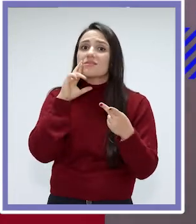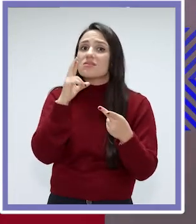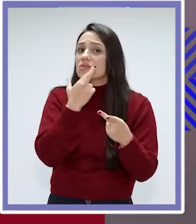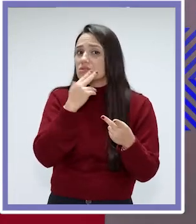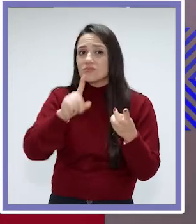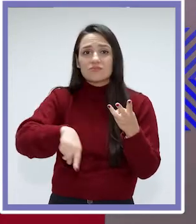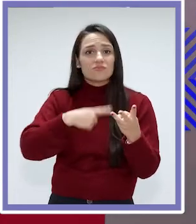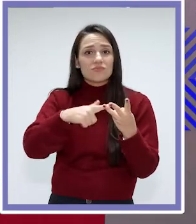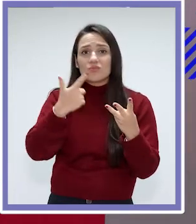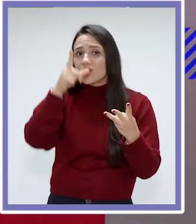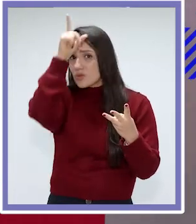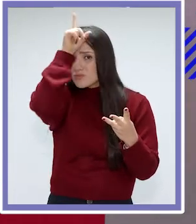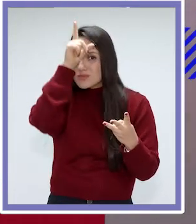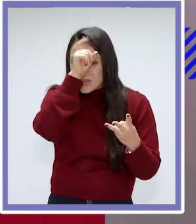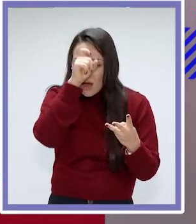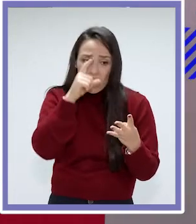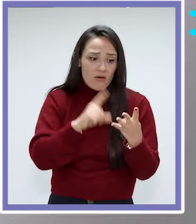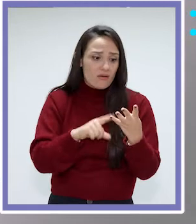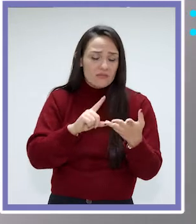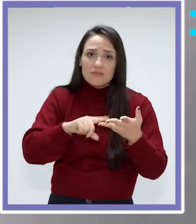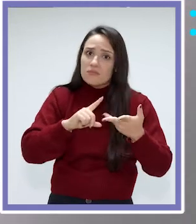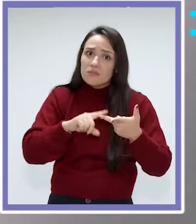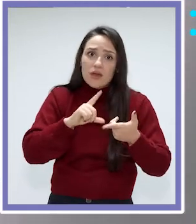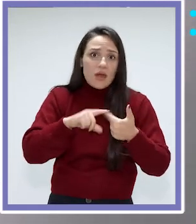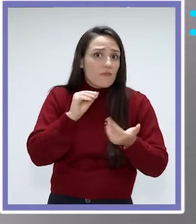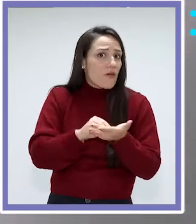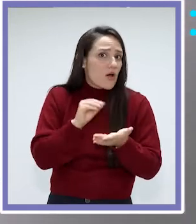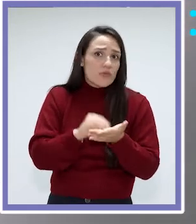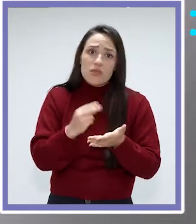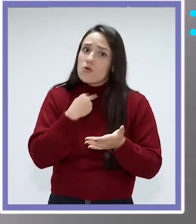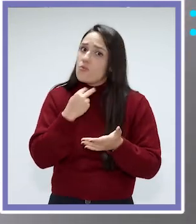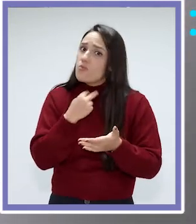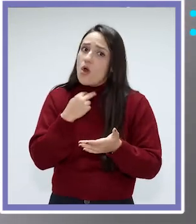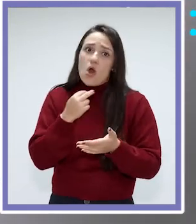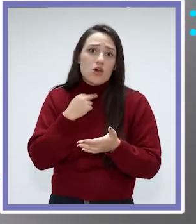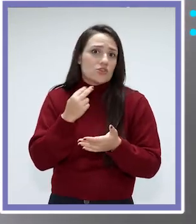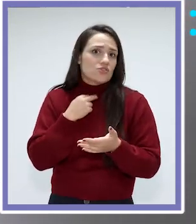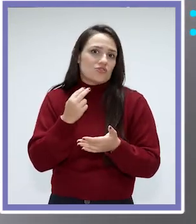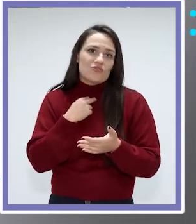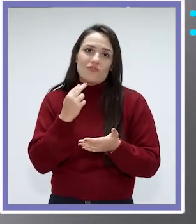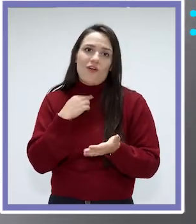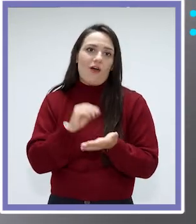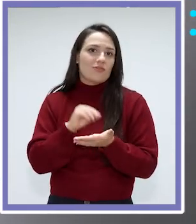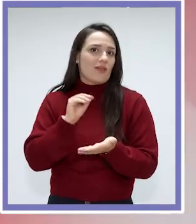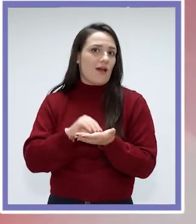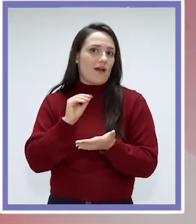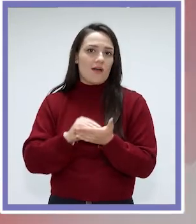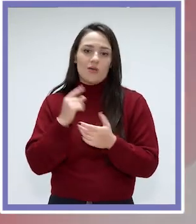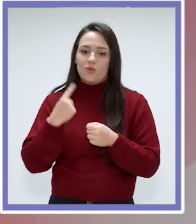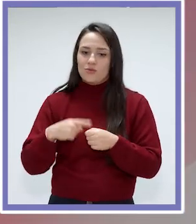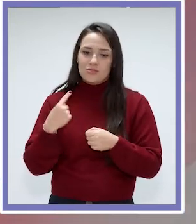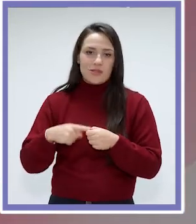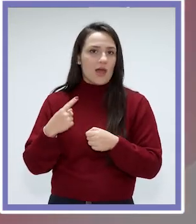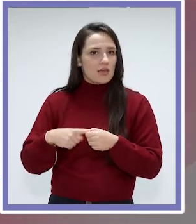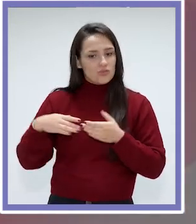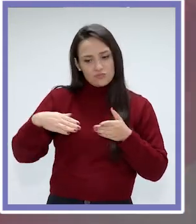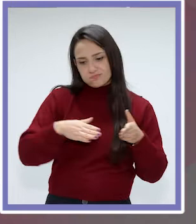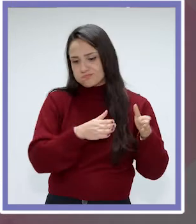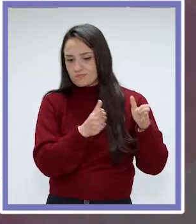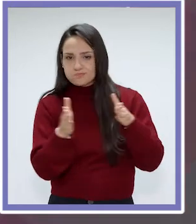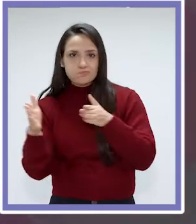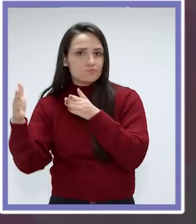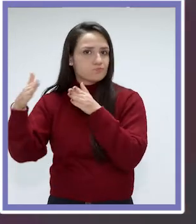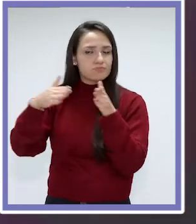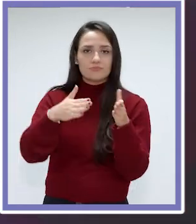hospital. Então, todas as questões que vão impactar a rota, a gente já tem que começar a fazer estudos de